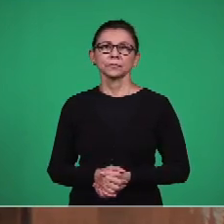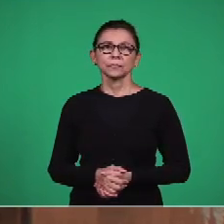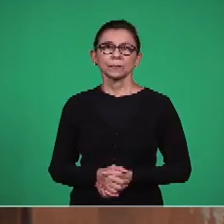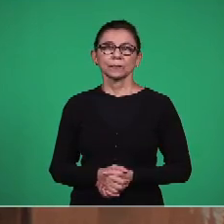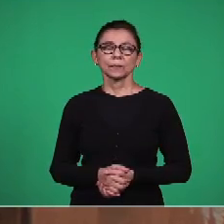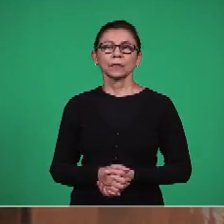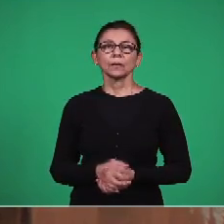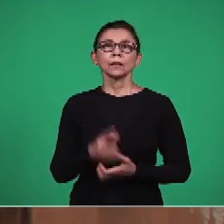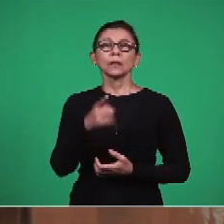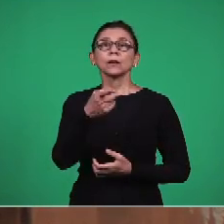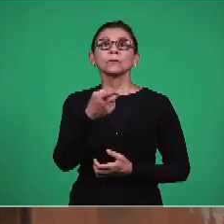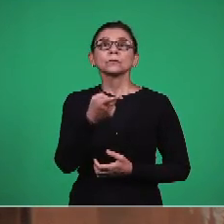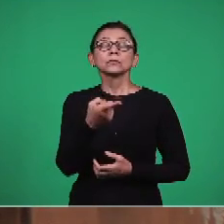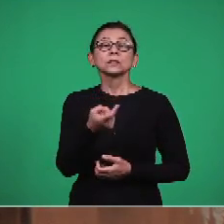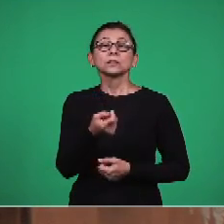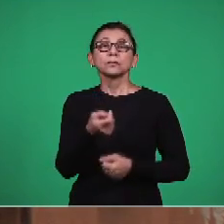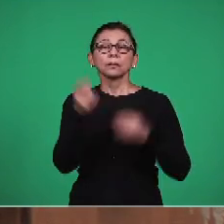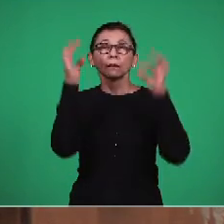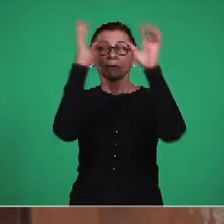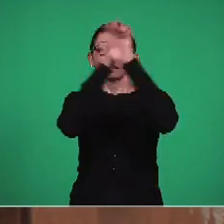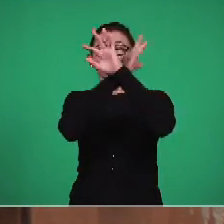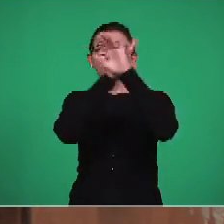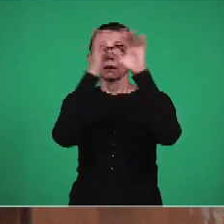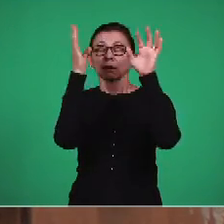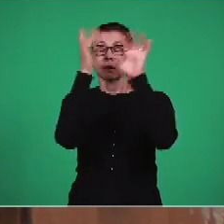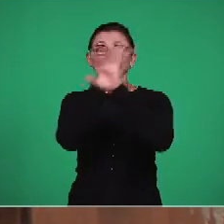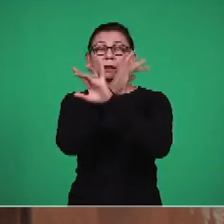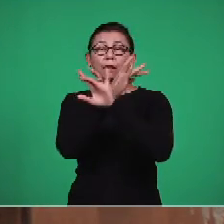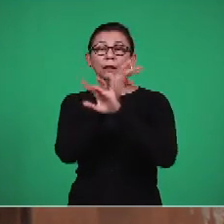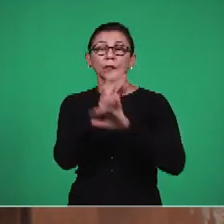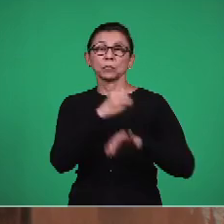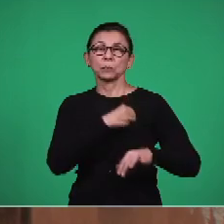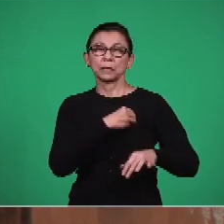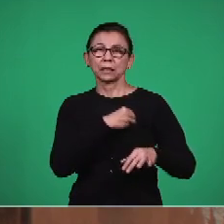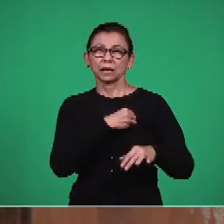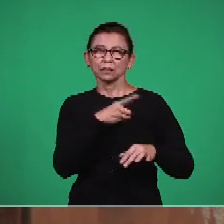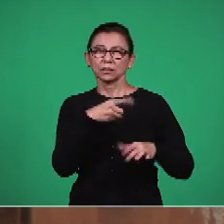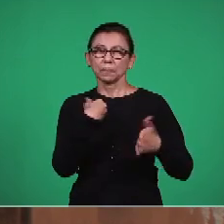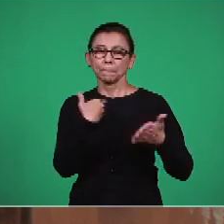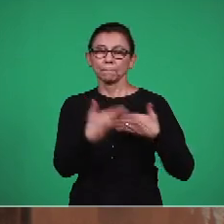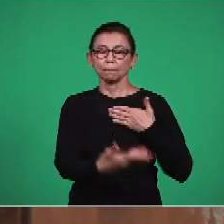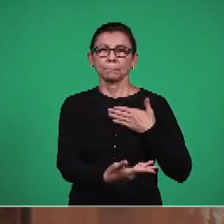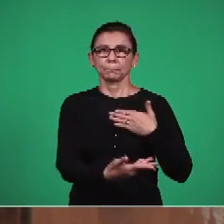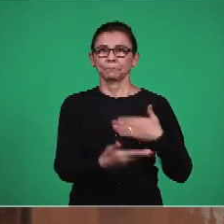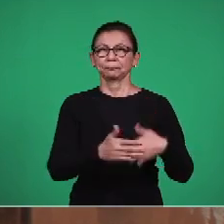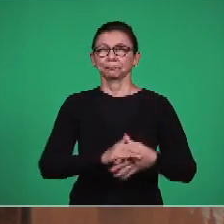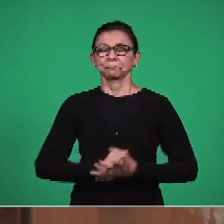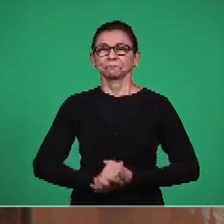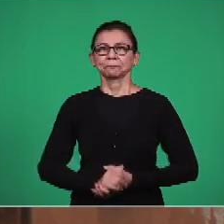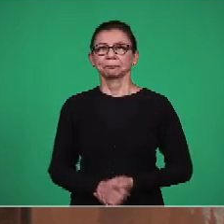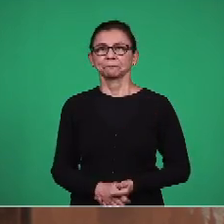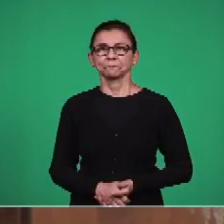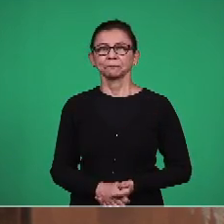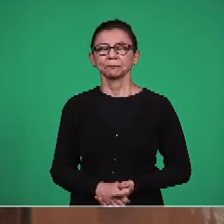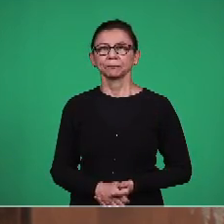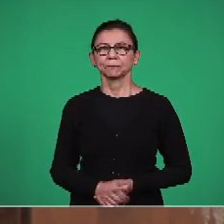vigiando. Então, a função, na verdade, o servo é essa, é ficar vigilante. Pode continuar,